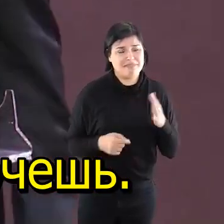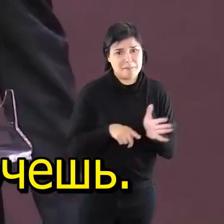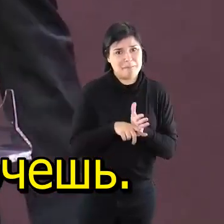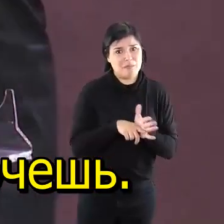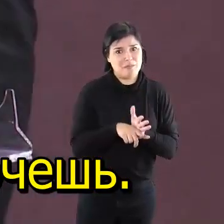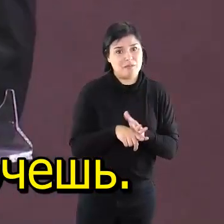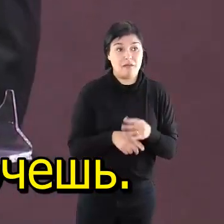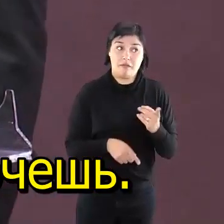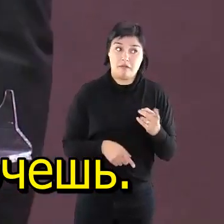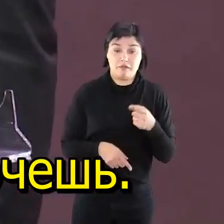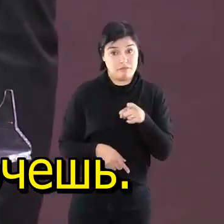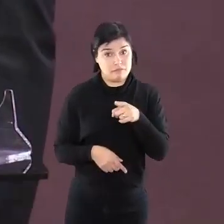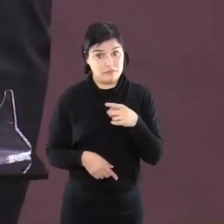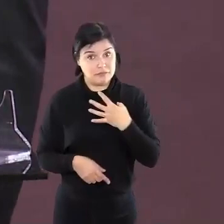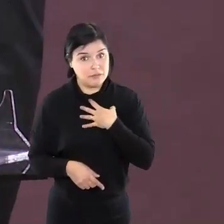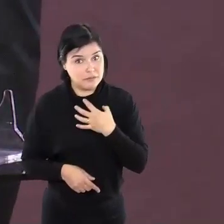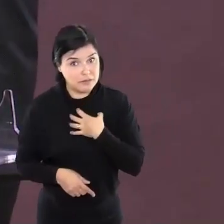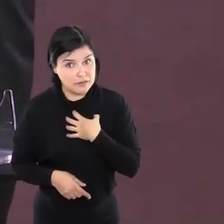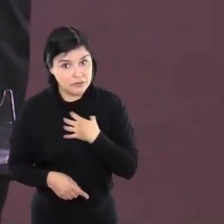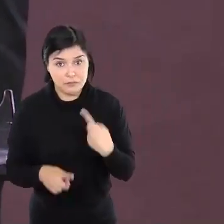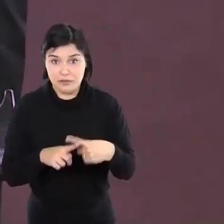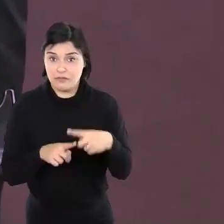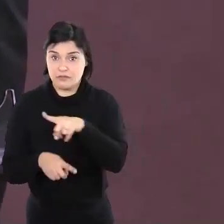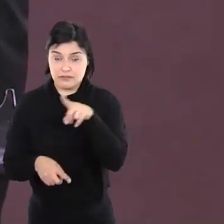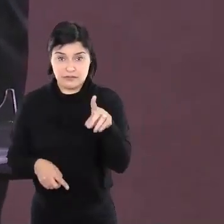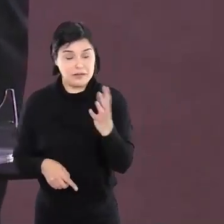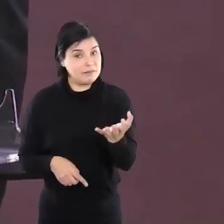Você não sente porque não quer.